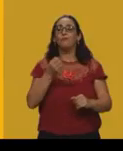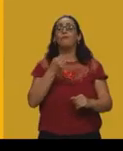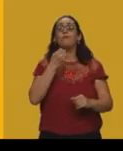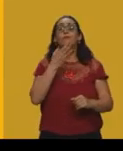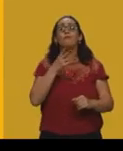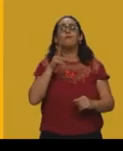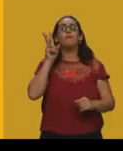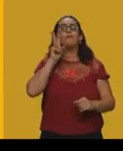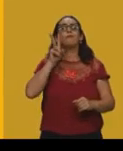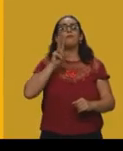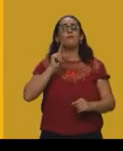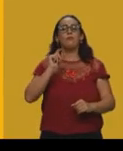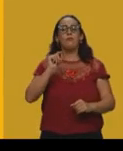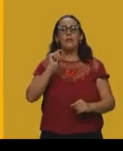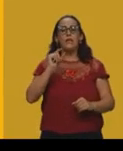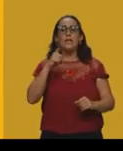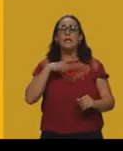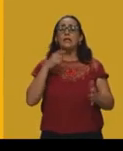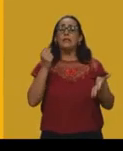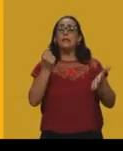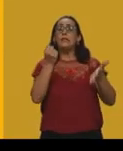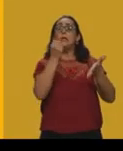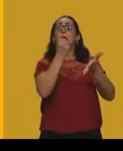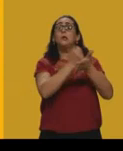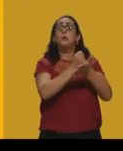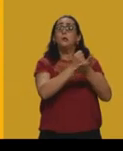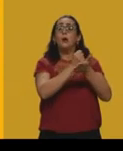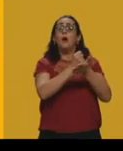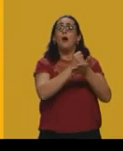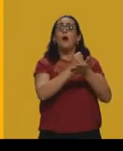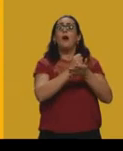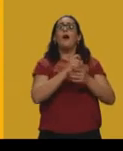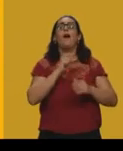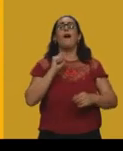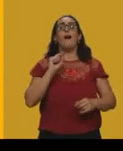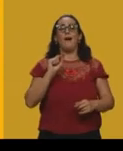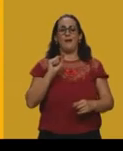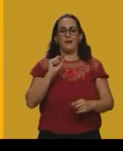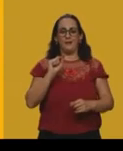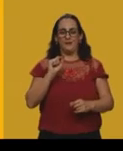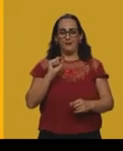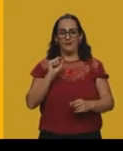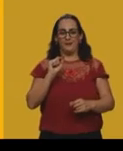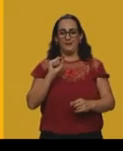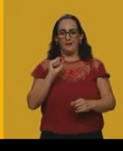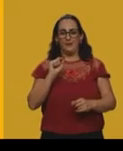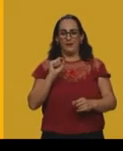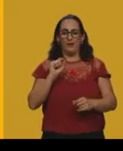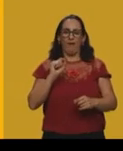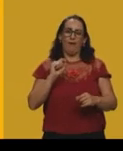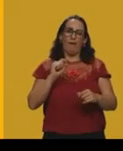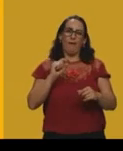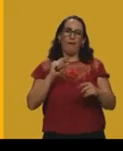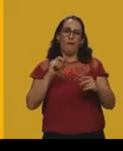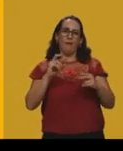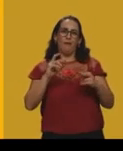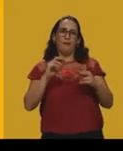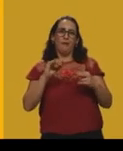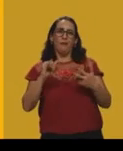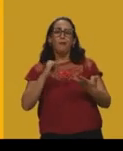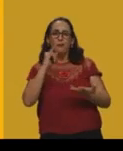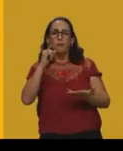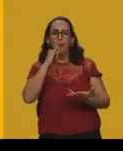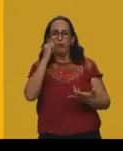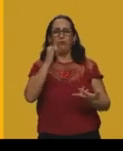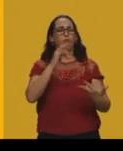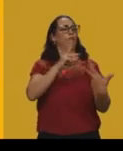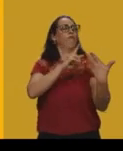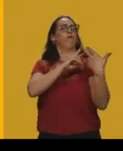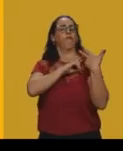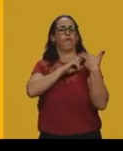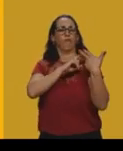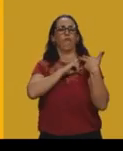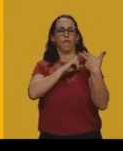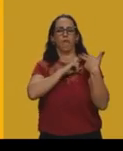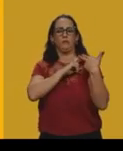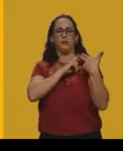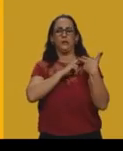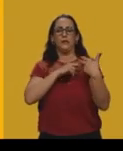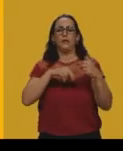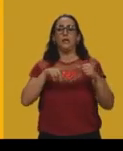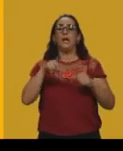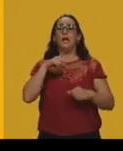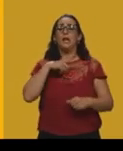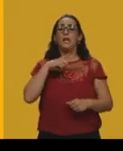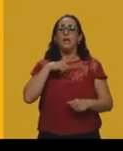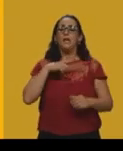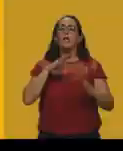patriarcal, uma marca muito grande é essa inferiorização das mulheres. Outro papel importante, outra instituição importante nesse momento aí é